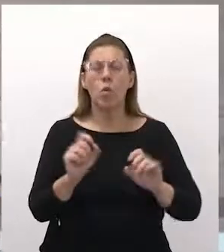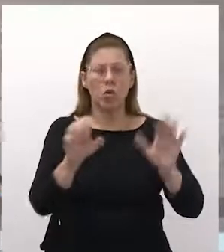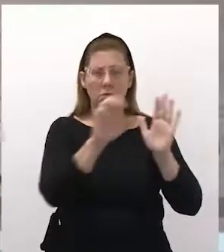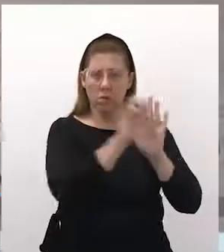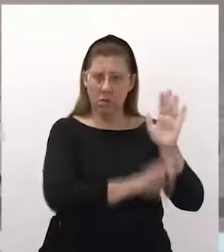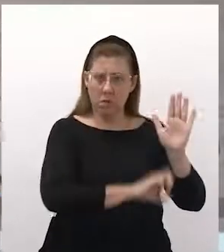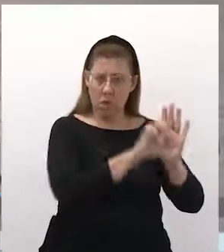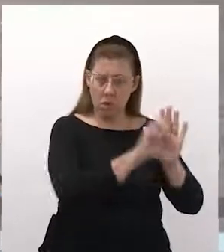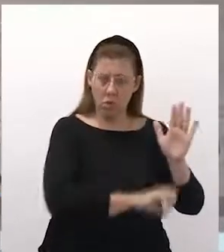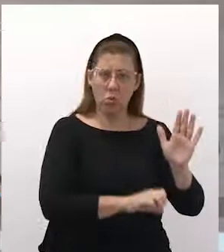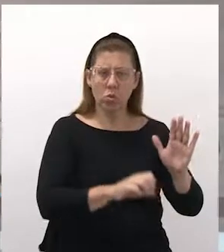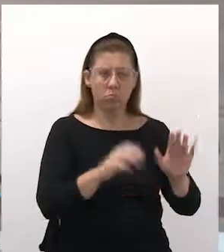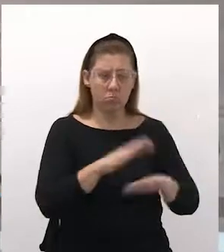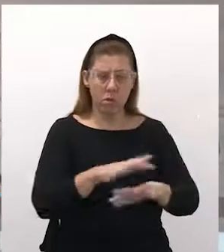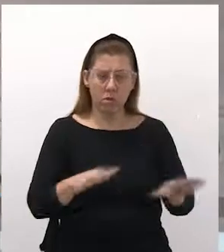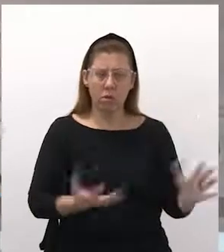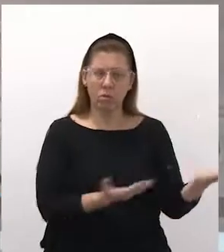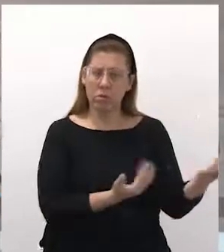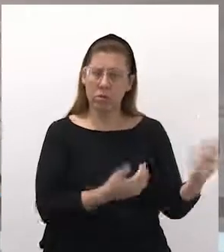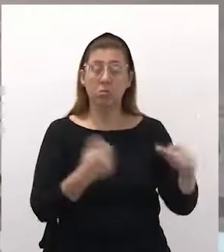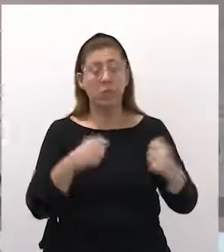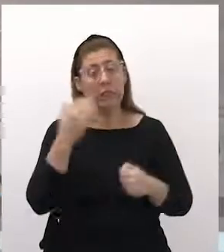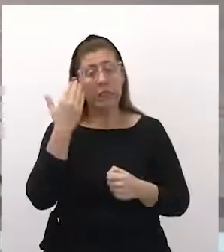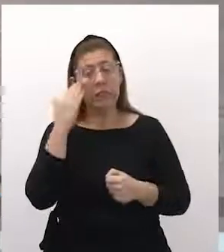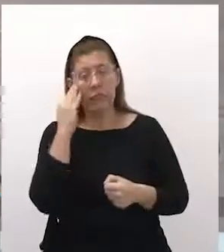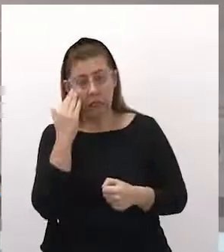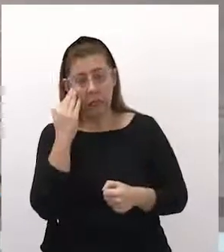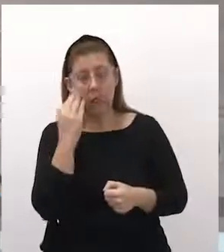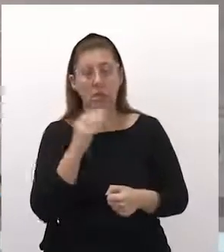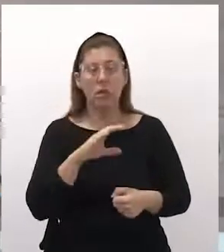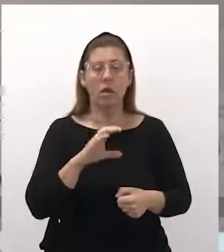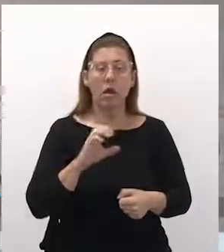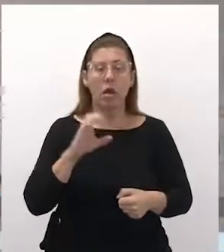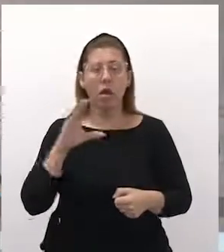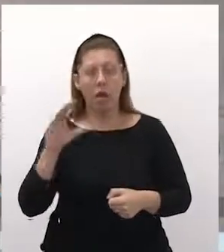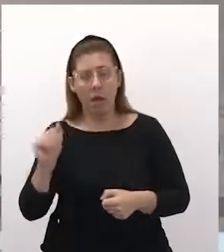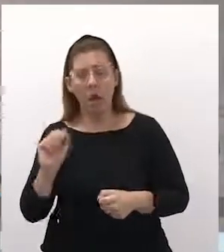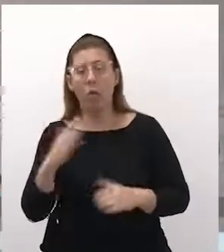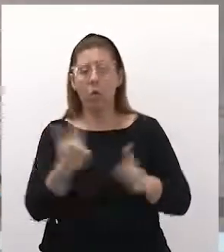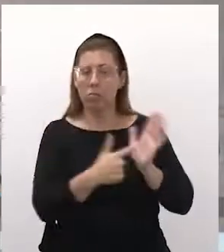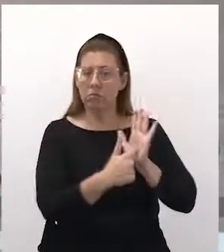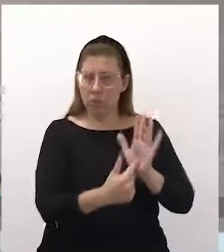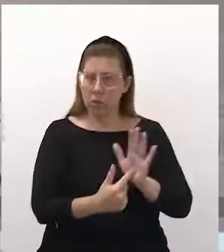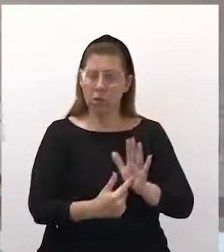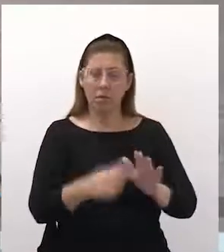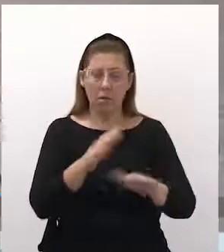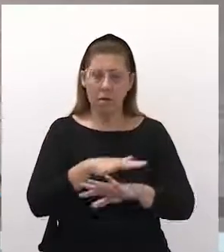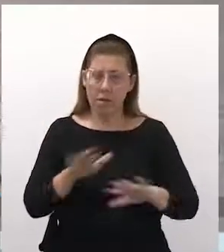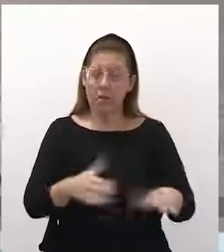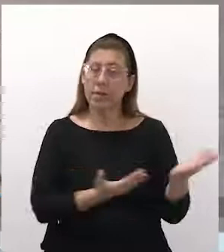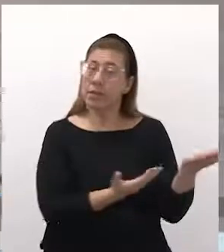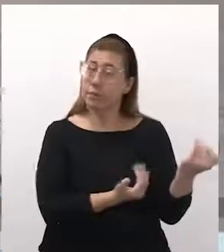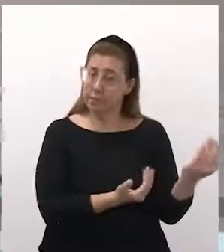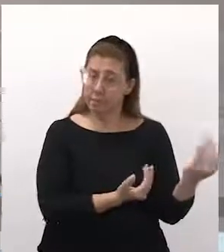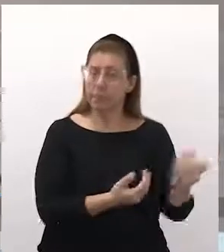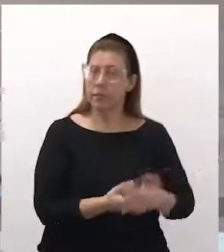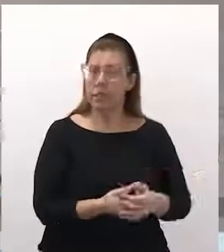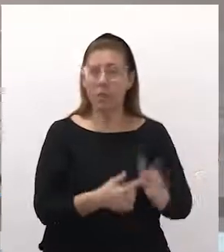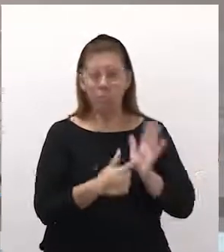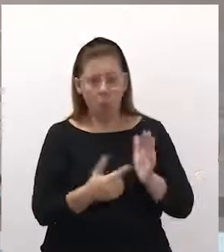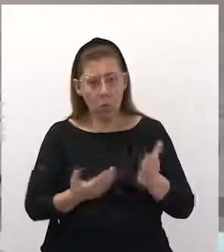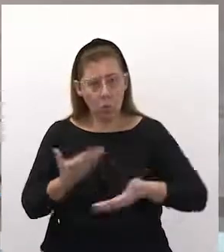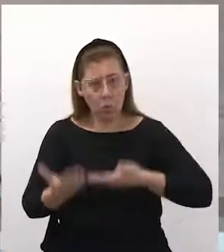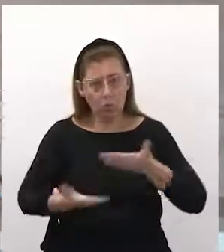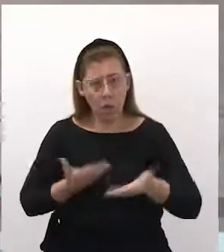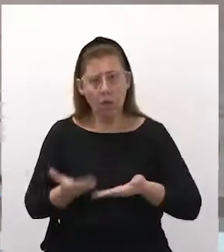e do Adolescente tem que compreender que o Estatuto da Criança e do Adolescente, quando ele trata criança e adolescente, ele trata como